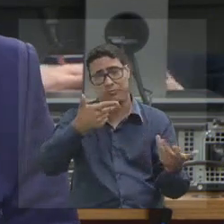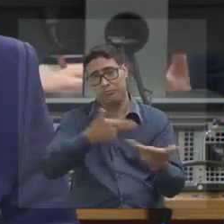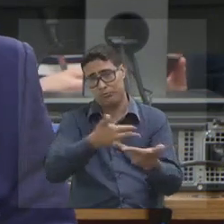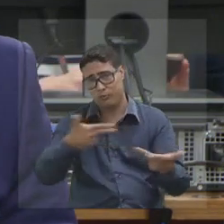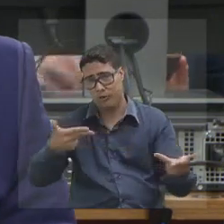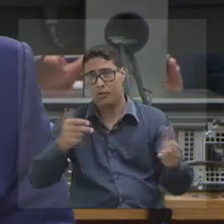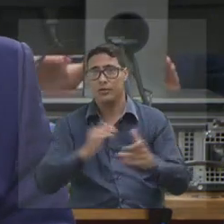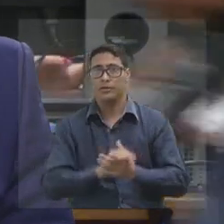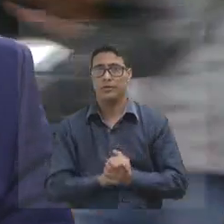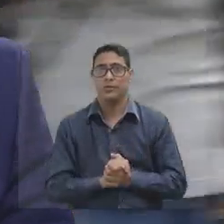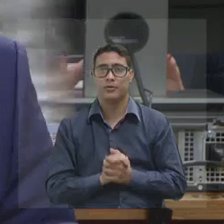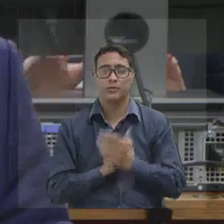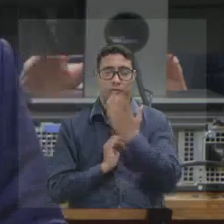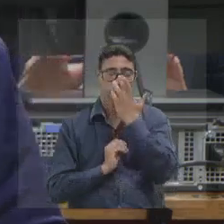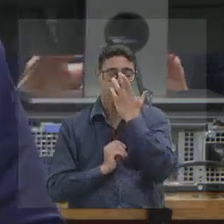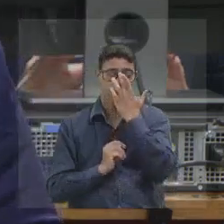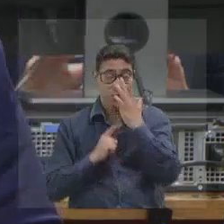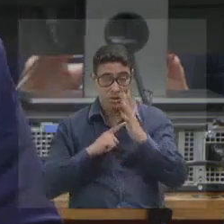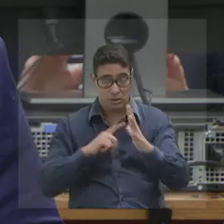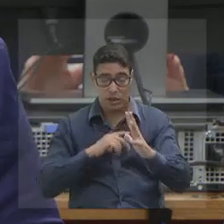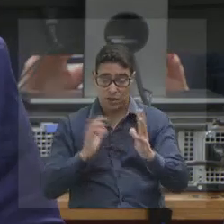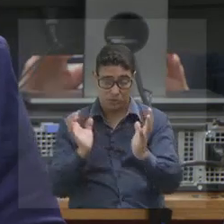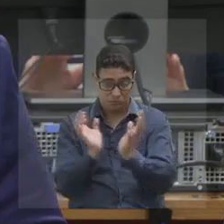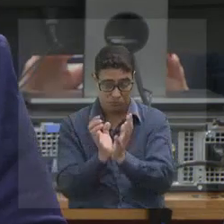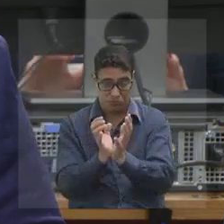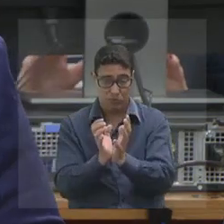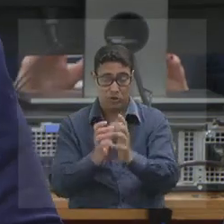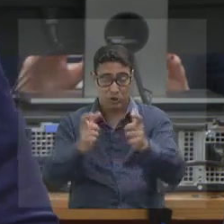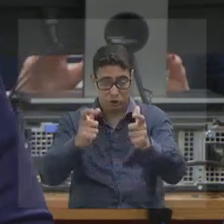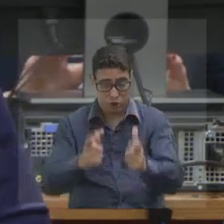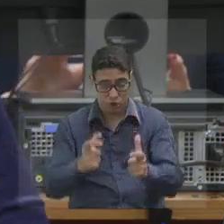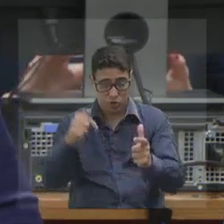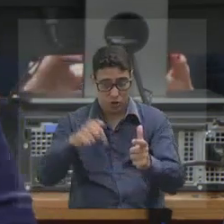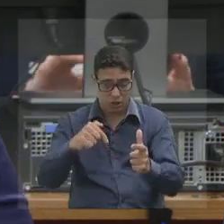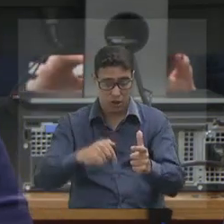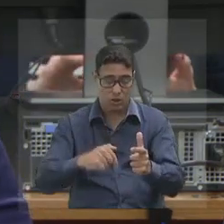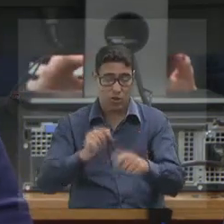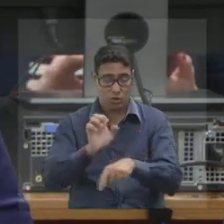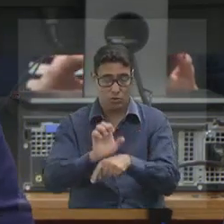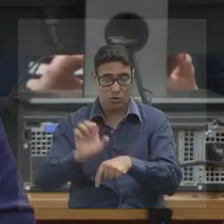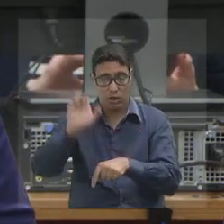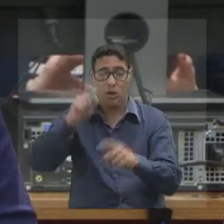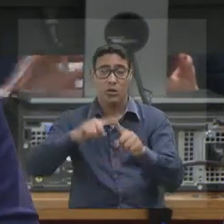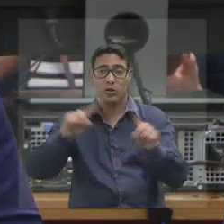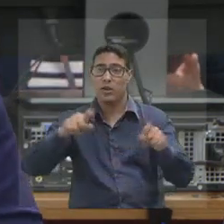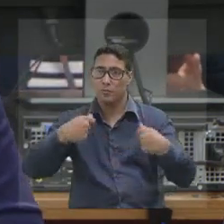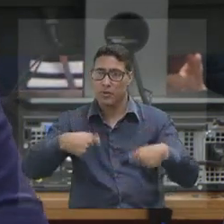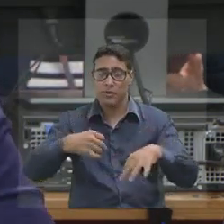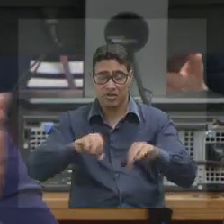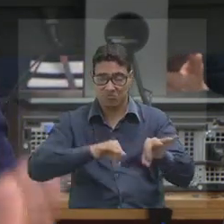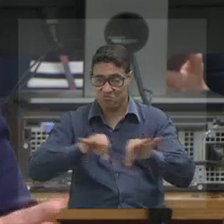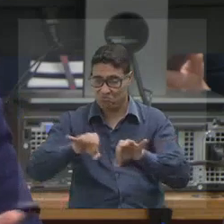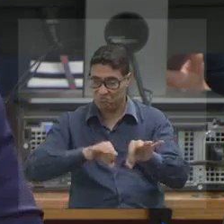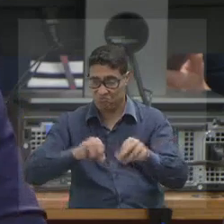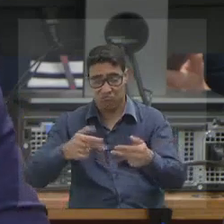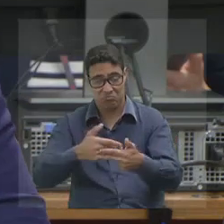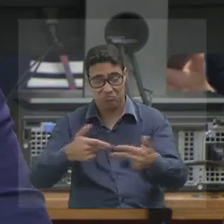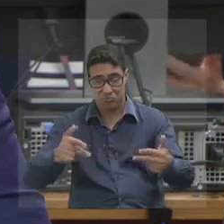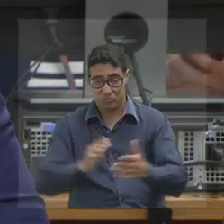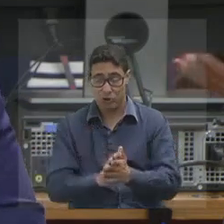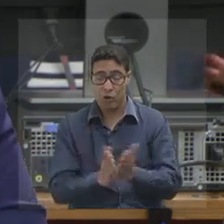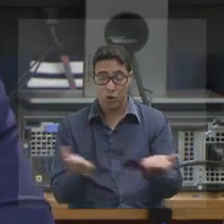esse grande setor no nosso estado agora nós precisamos fazer algo né além hoje graças a Deus